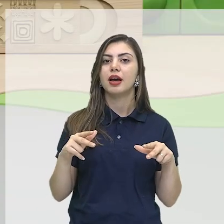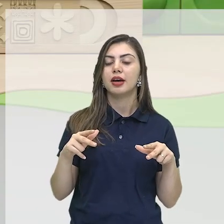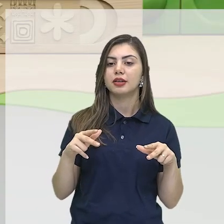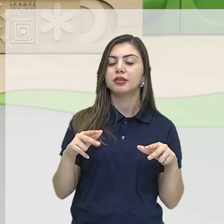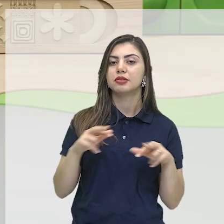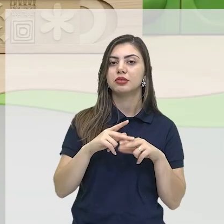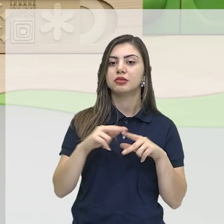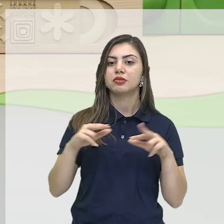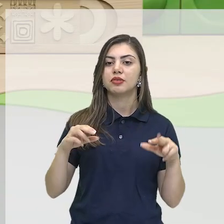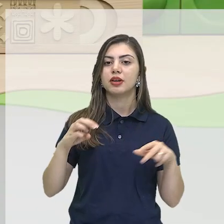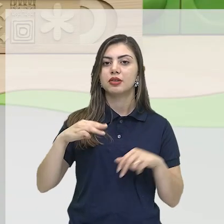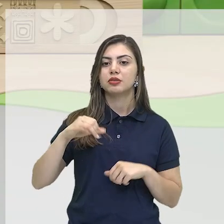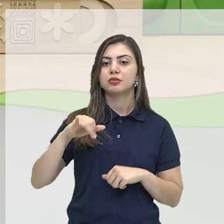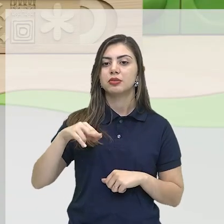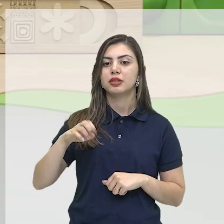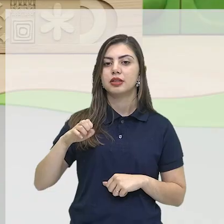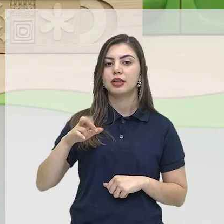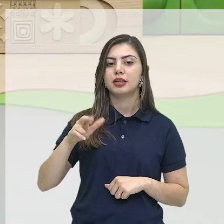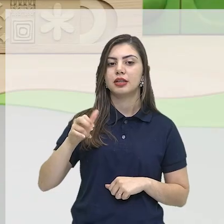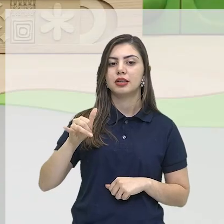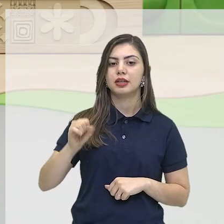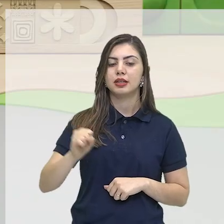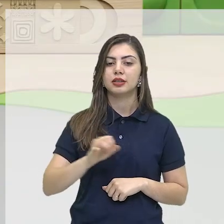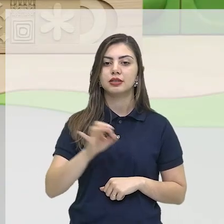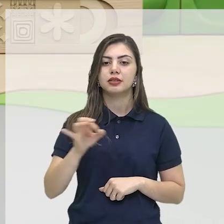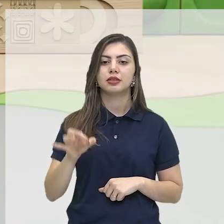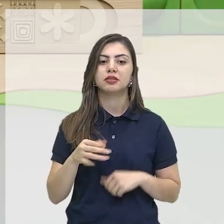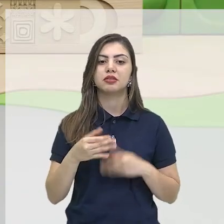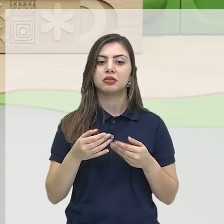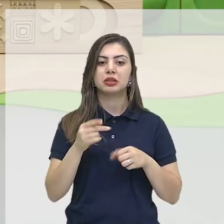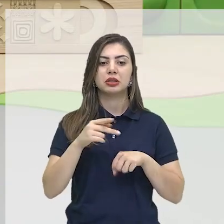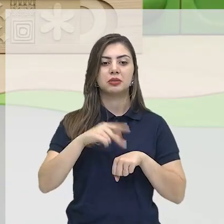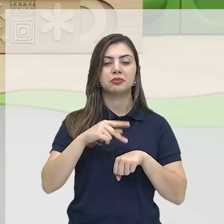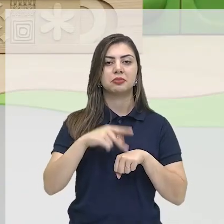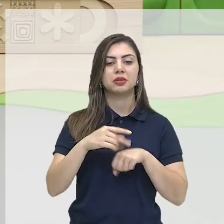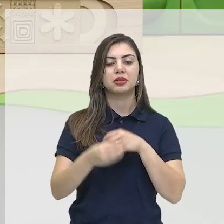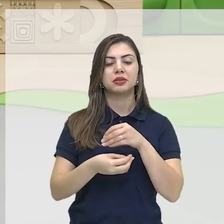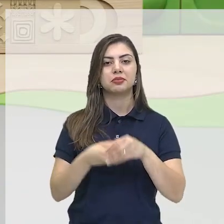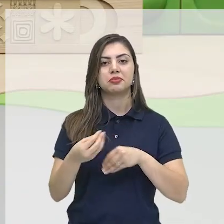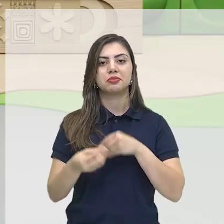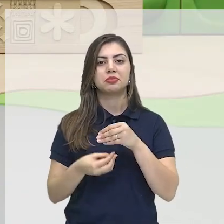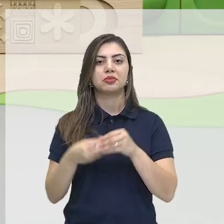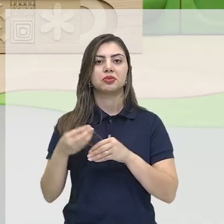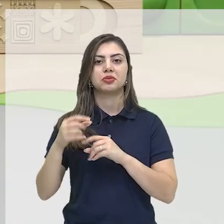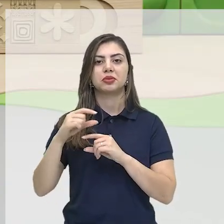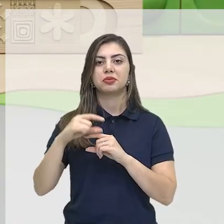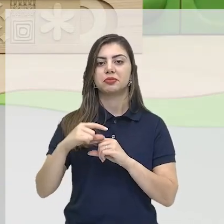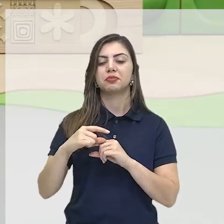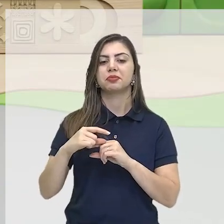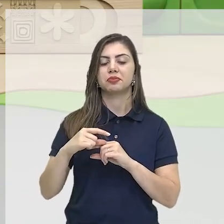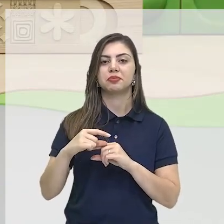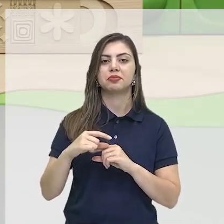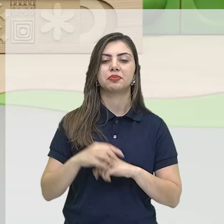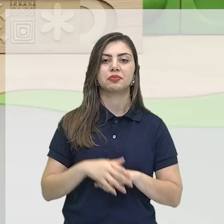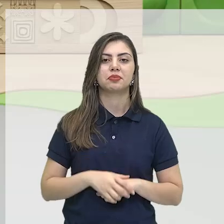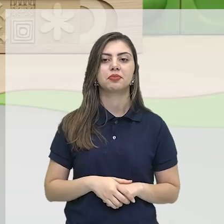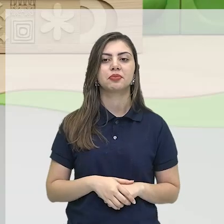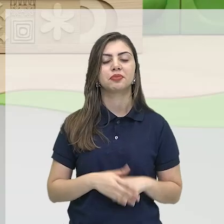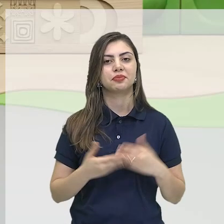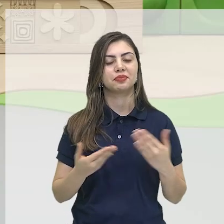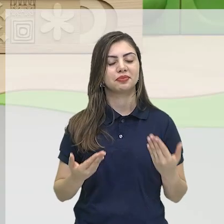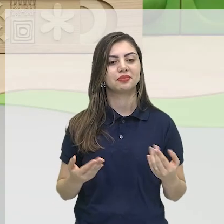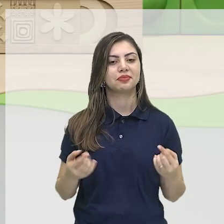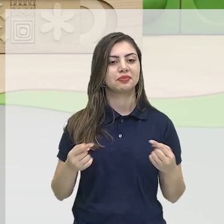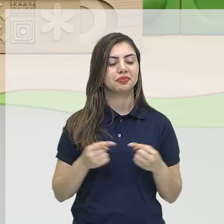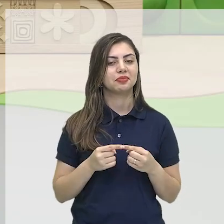que torna essa rocha uma mistura heterogênea. Né? Tá aí mais um exemplo, é o granito, né, que vai fazer parte